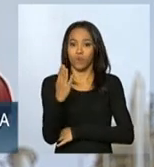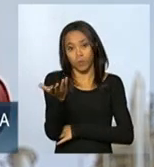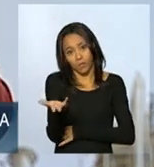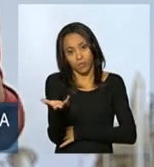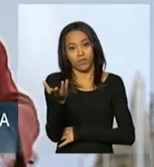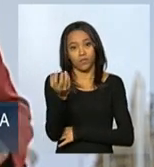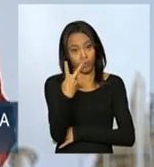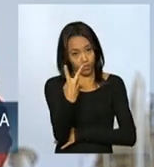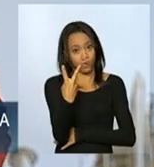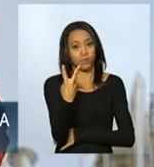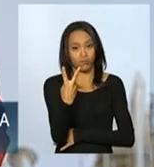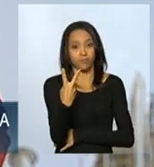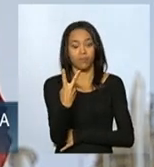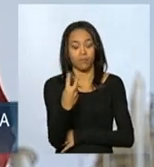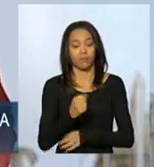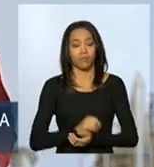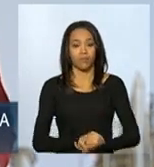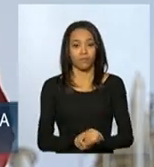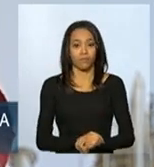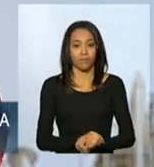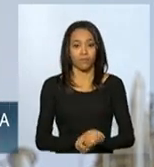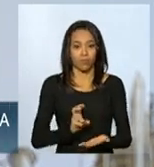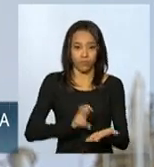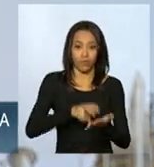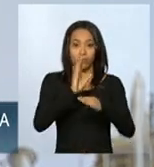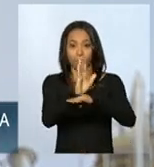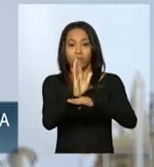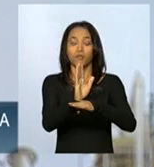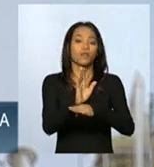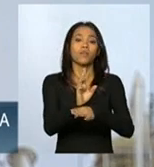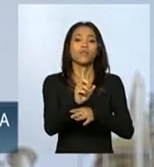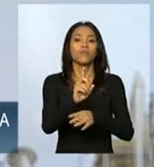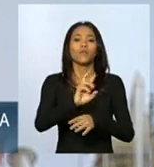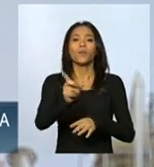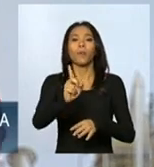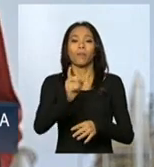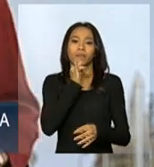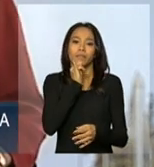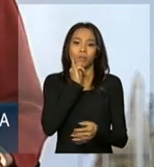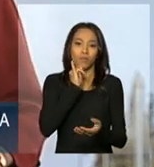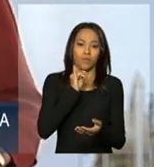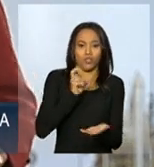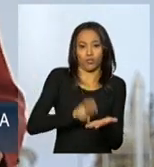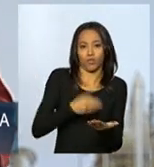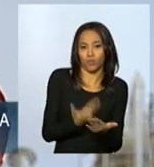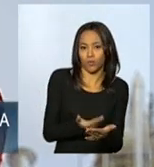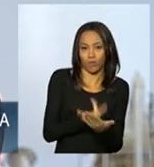seja, 2 períodos. E não é para fazer no 2º período